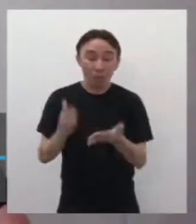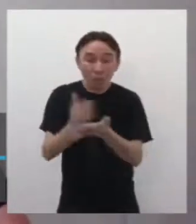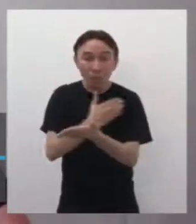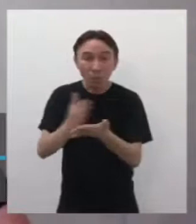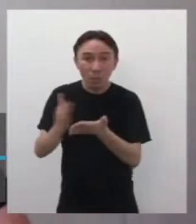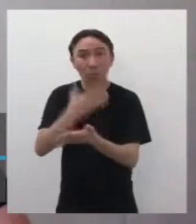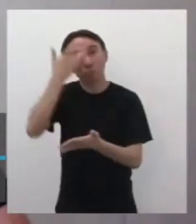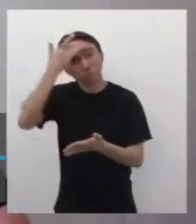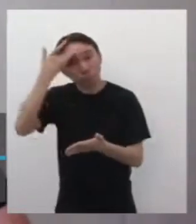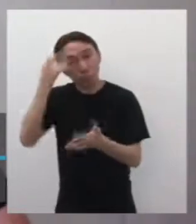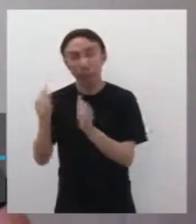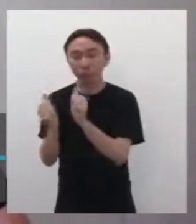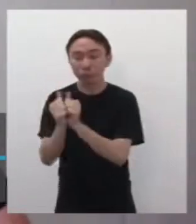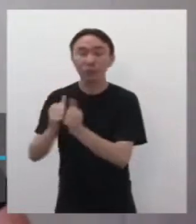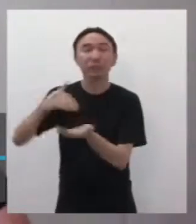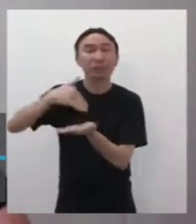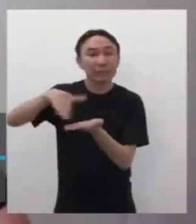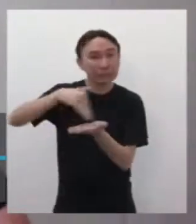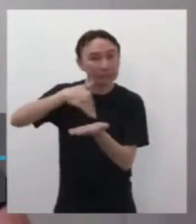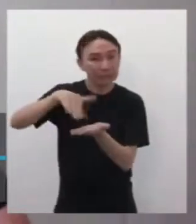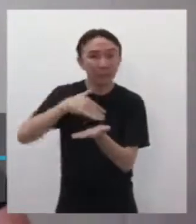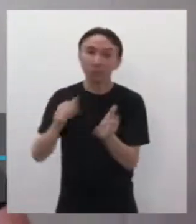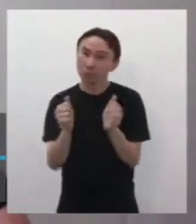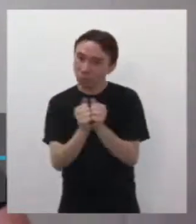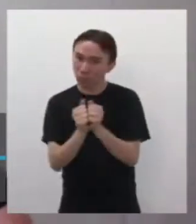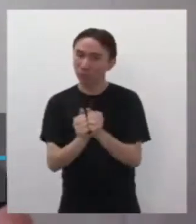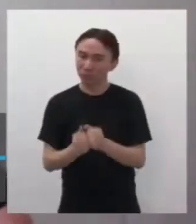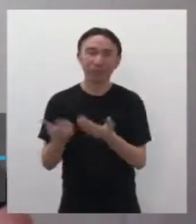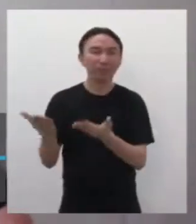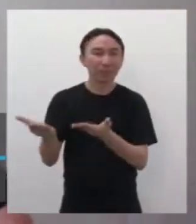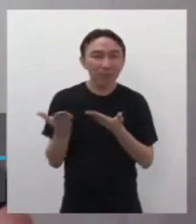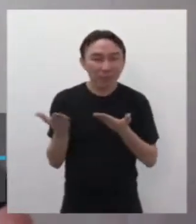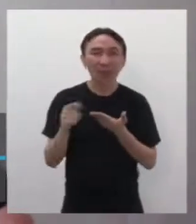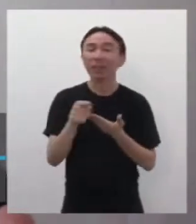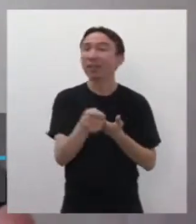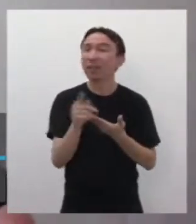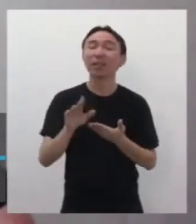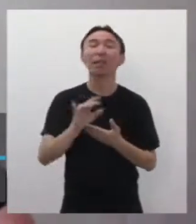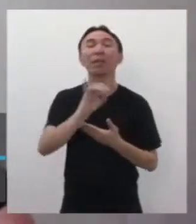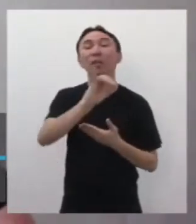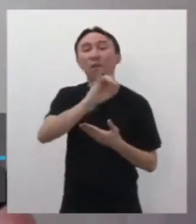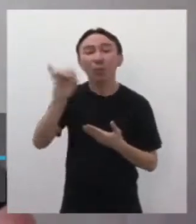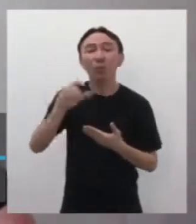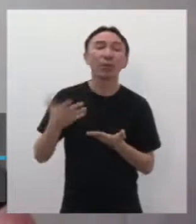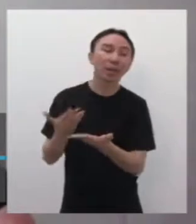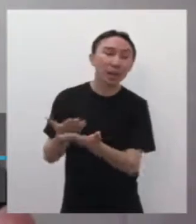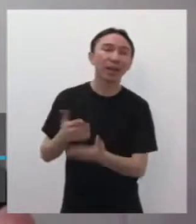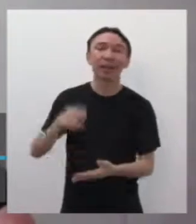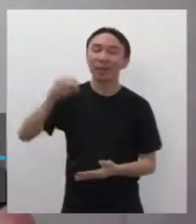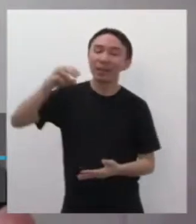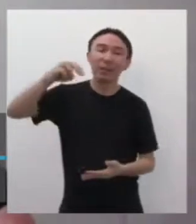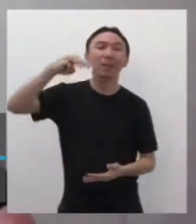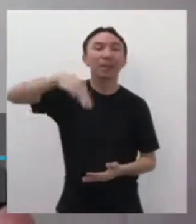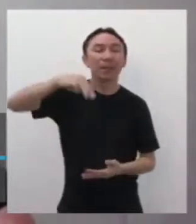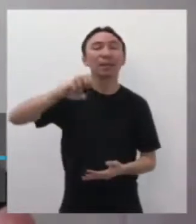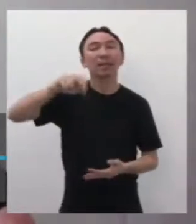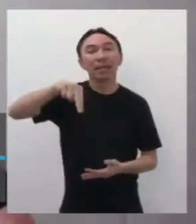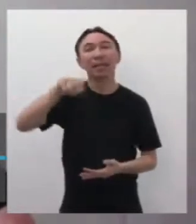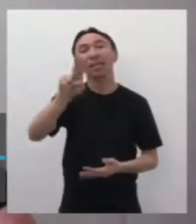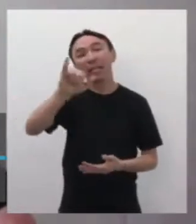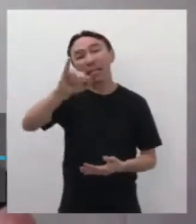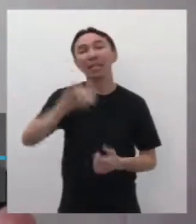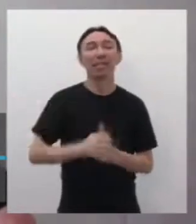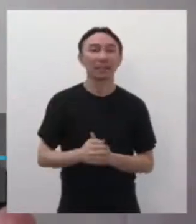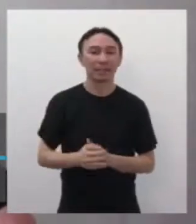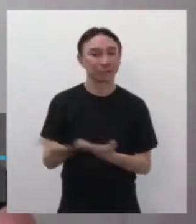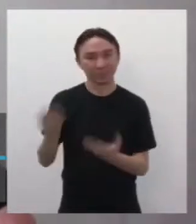nossa conversa, então eu queria chamar para dar um oi aqui para a gente, a Nelly. Oi, Nelly, boa tarde.